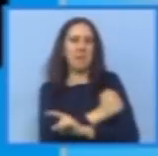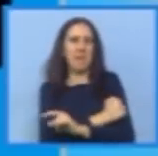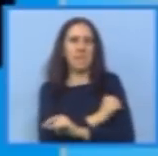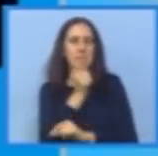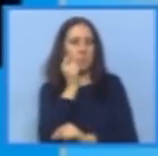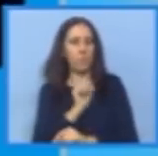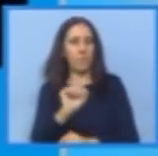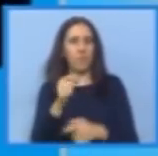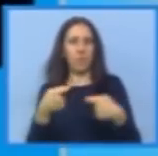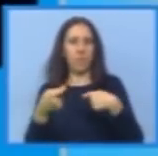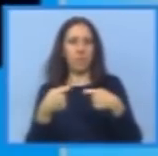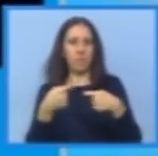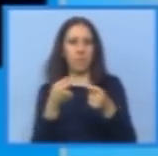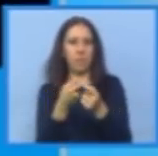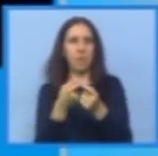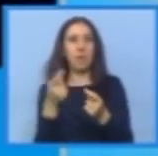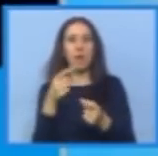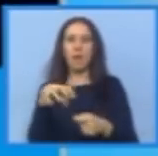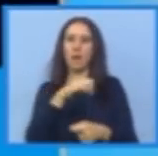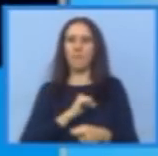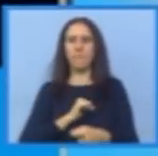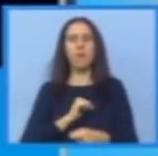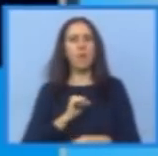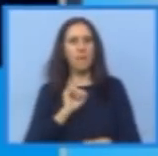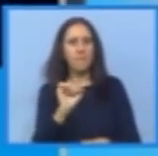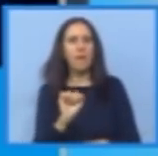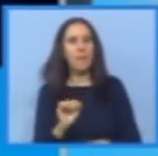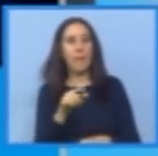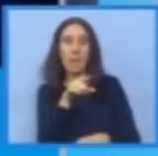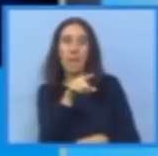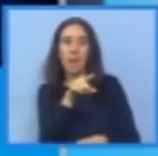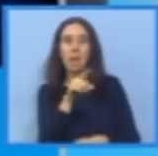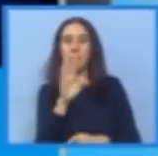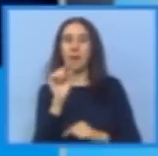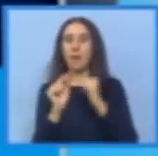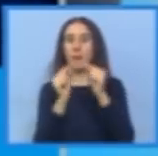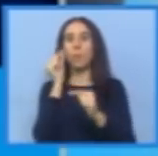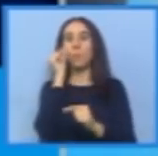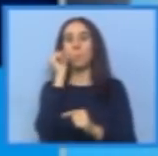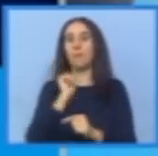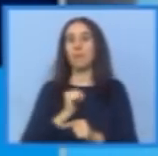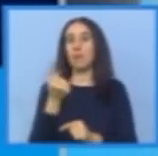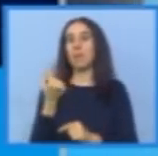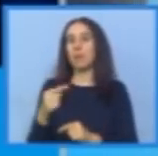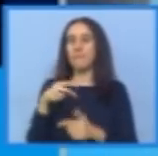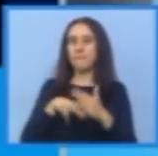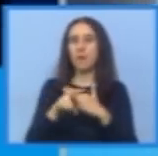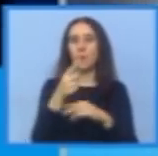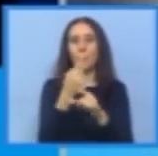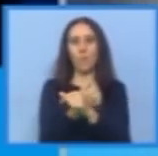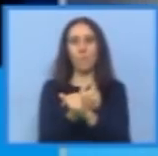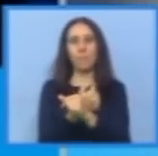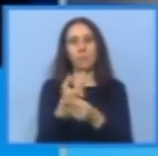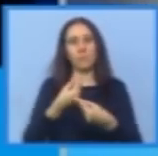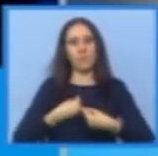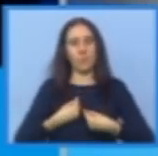dele, levava às pessoas e dizia, olha, este carrinho é meu. Então, mas é teu? Sim, ele está aí, mas amanhã, quando o meu pai tiver dinheiro, vai lá e compra-o e depois eu vou